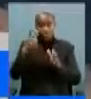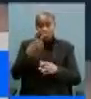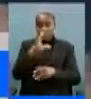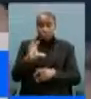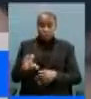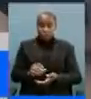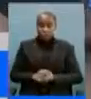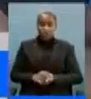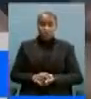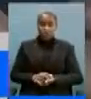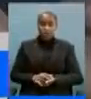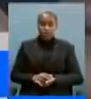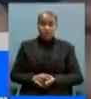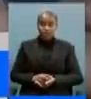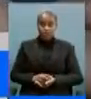povos.